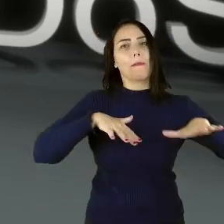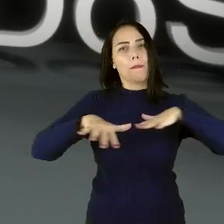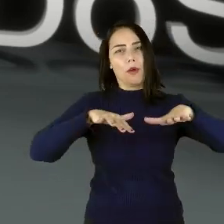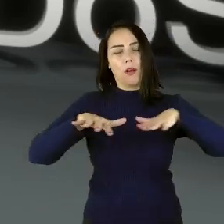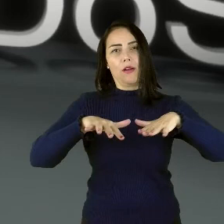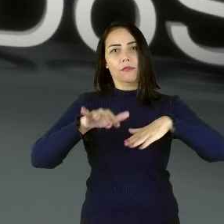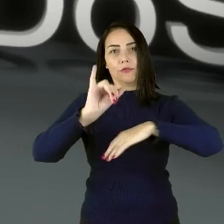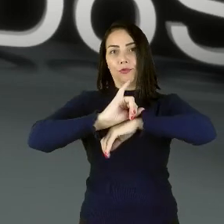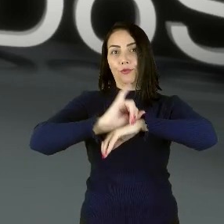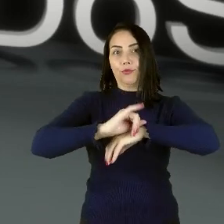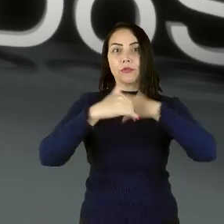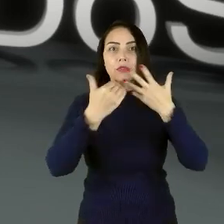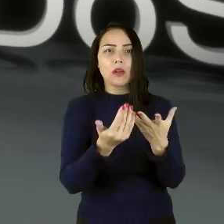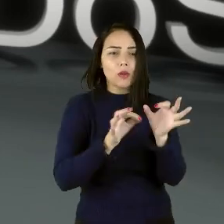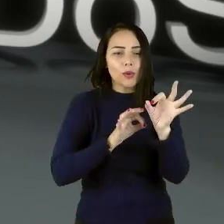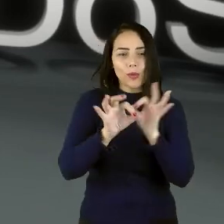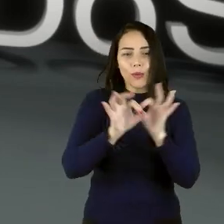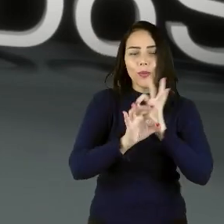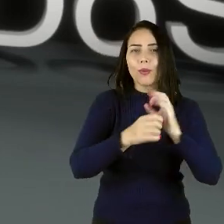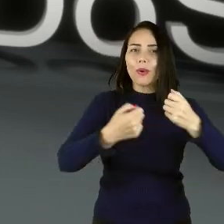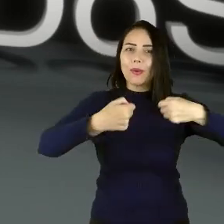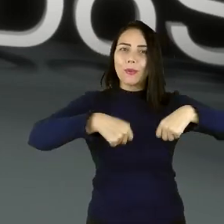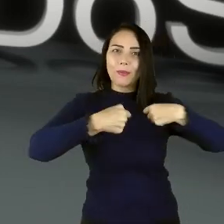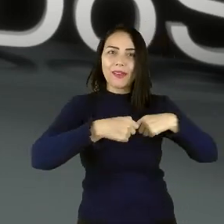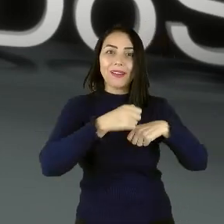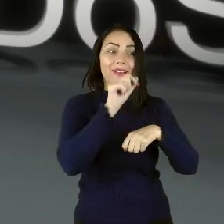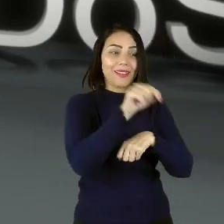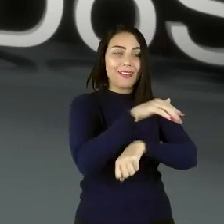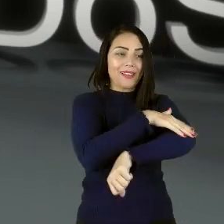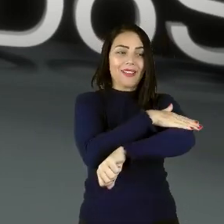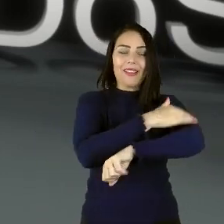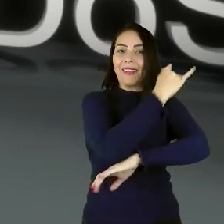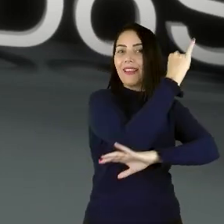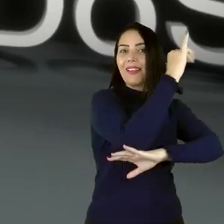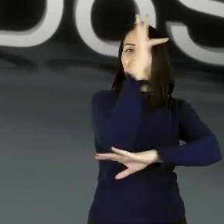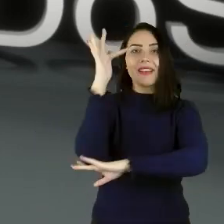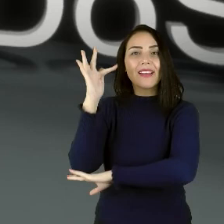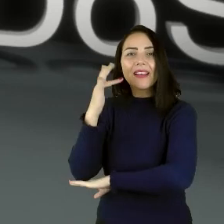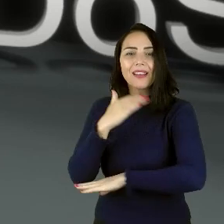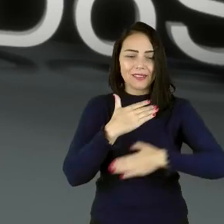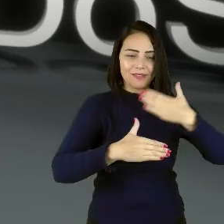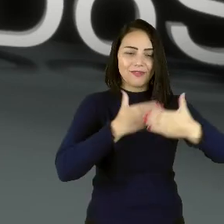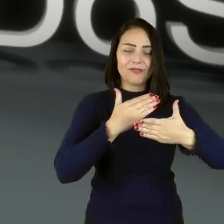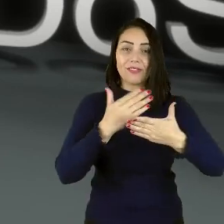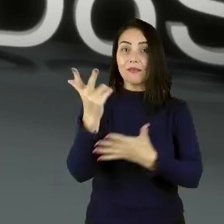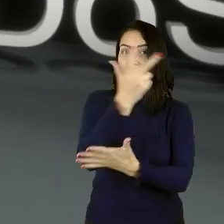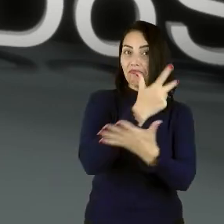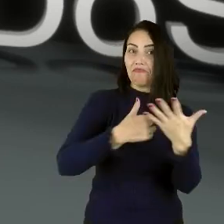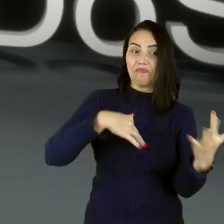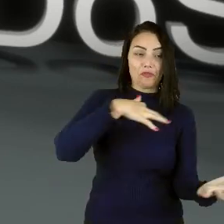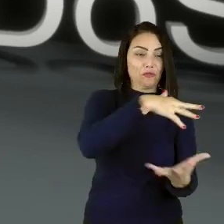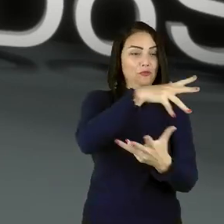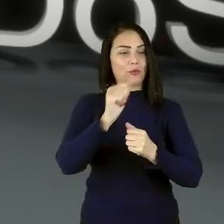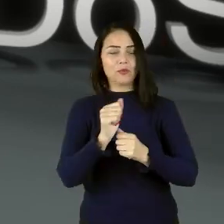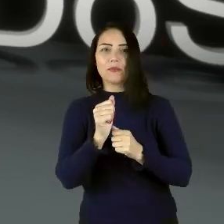urbana. O Programa de Necessidades do Parque Linear Ilha da Figueira foi desenvolvido com base no desenho universal,